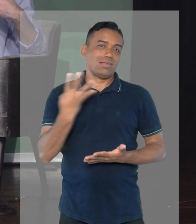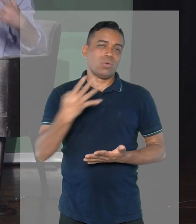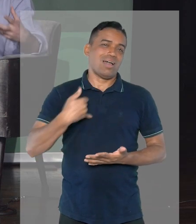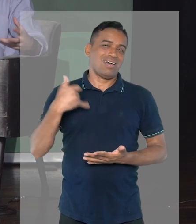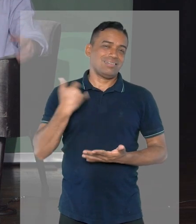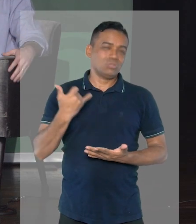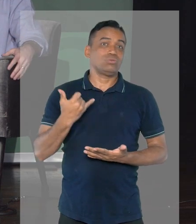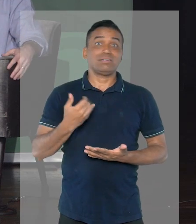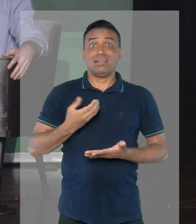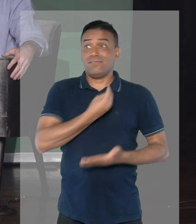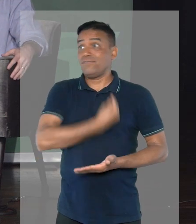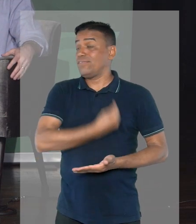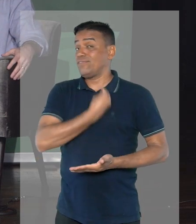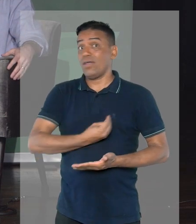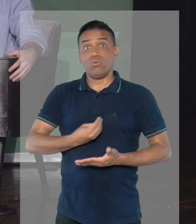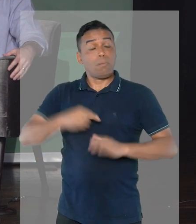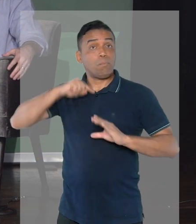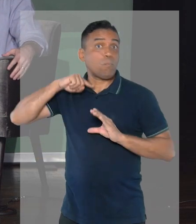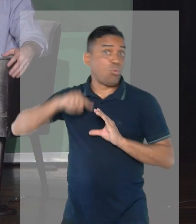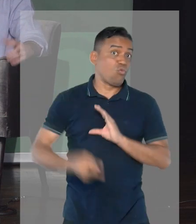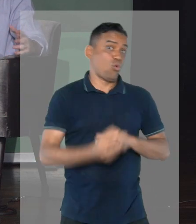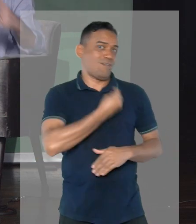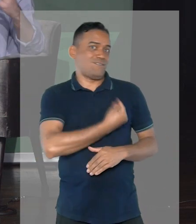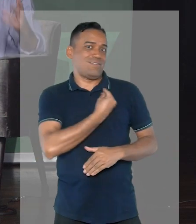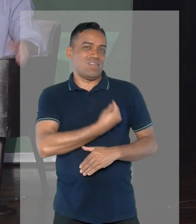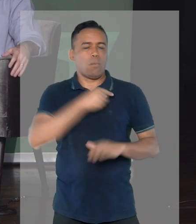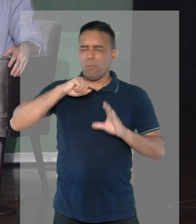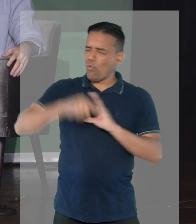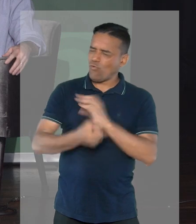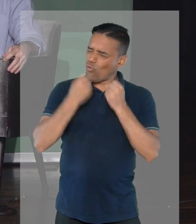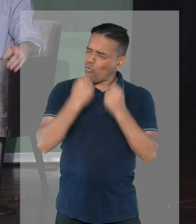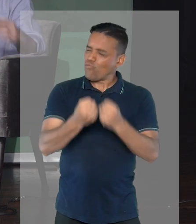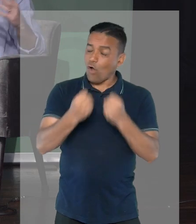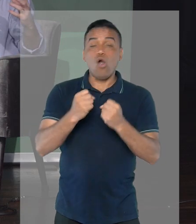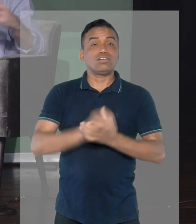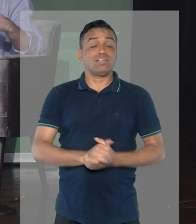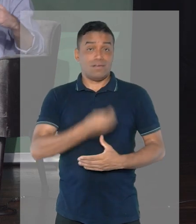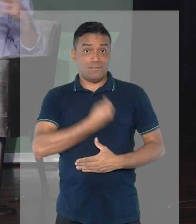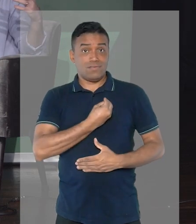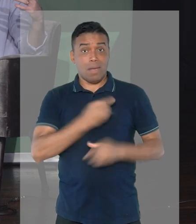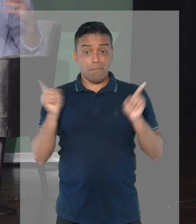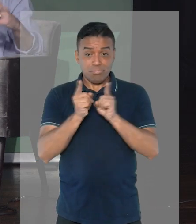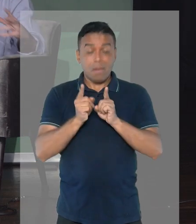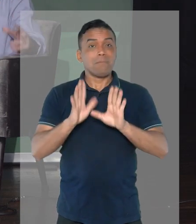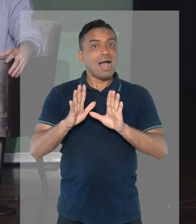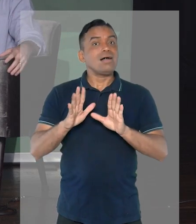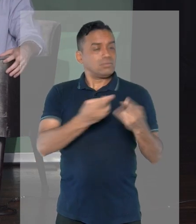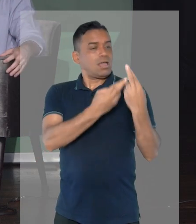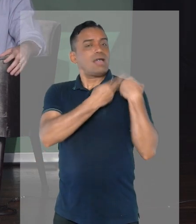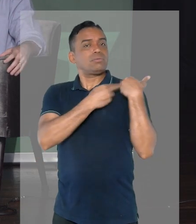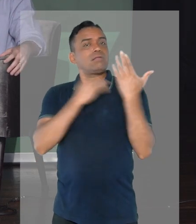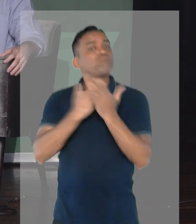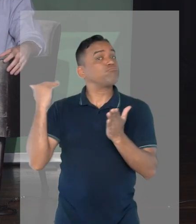viveu muito intensamente, sabe? Como vai se dizer, o viver foi curto, mas o papel foi